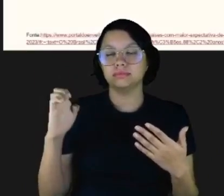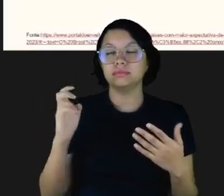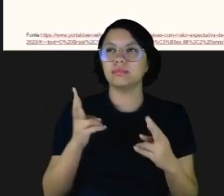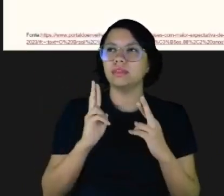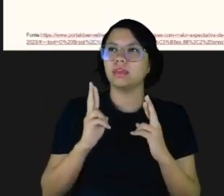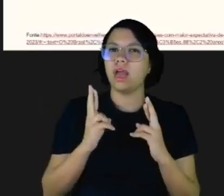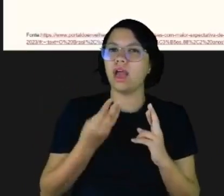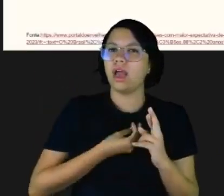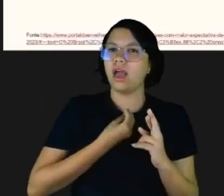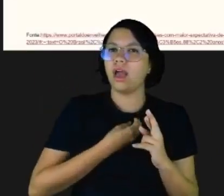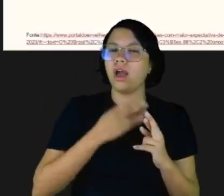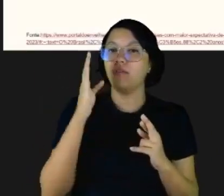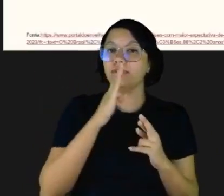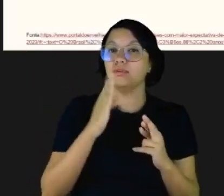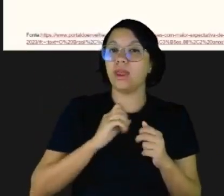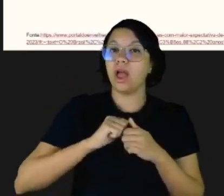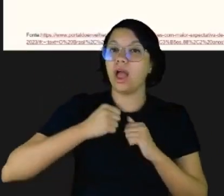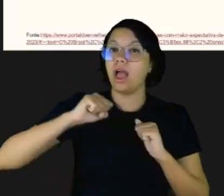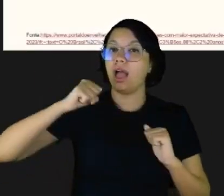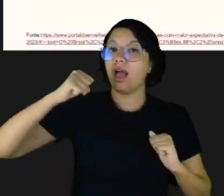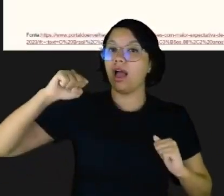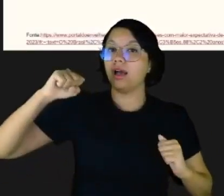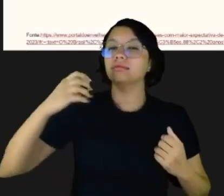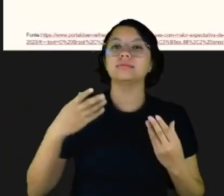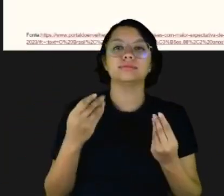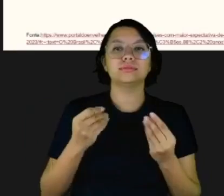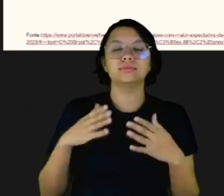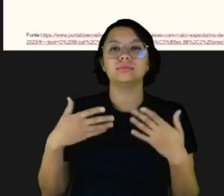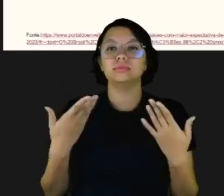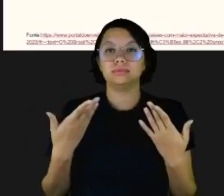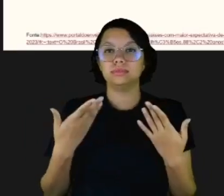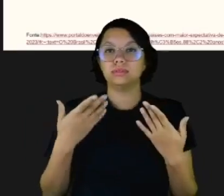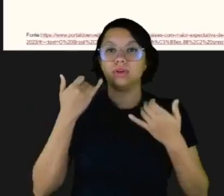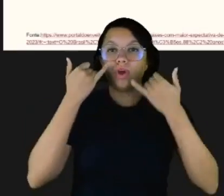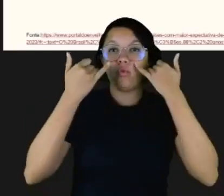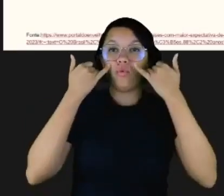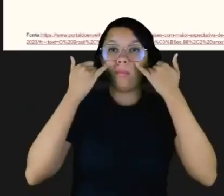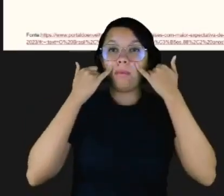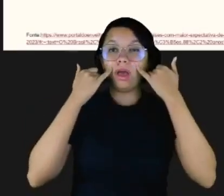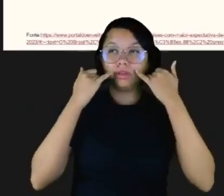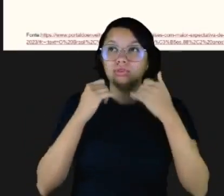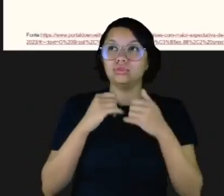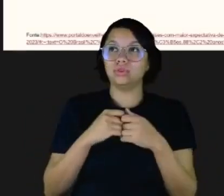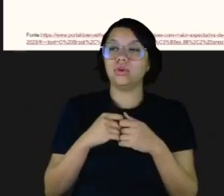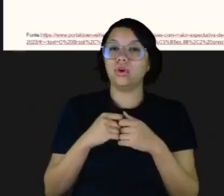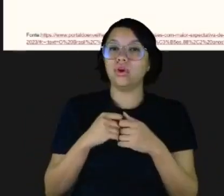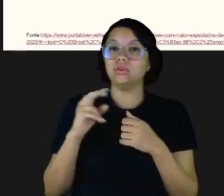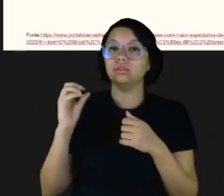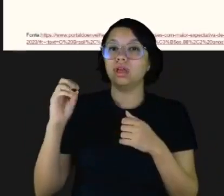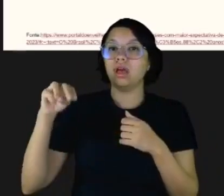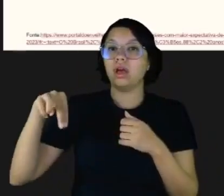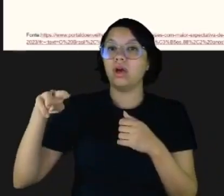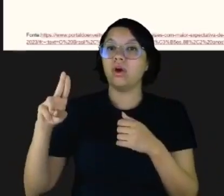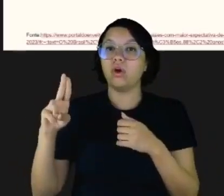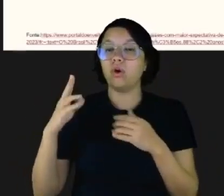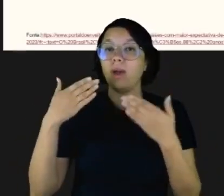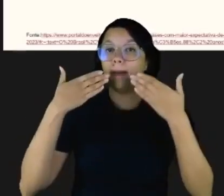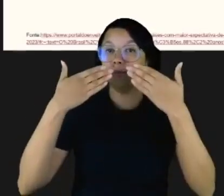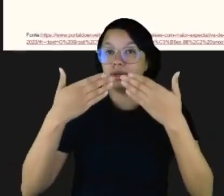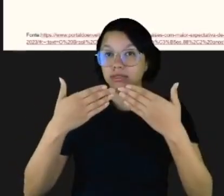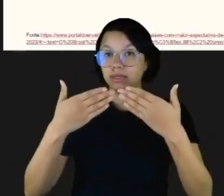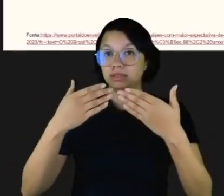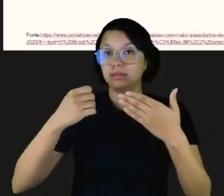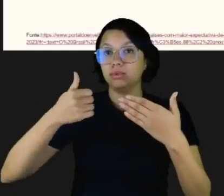no Brasil tem crescido muito. Então, dados bem recentes da ONU vai nos apresentar que, ó,